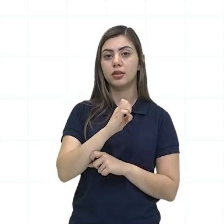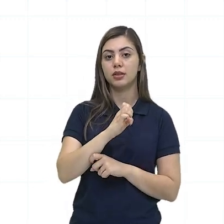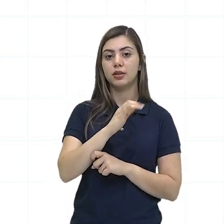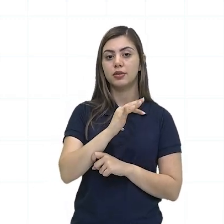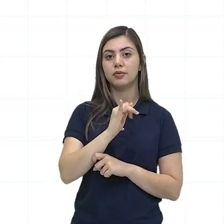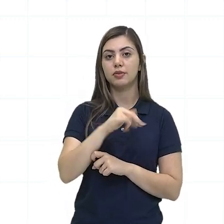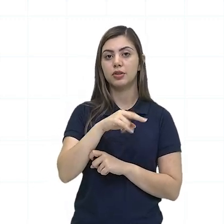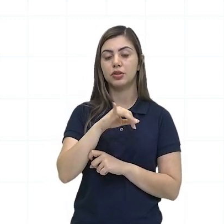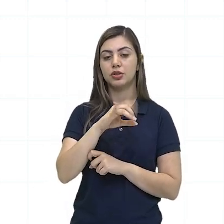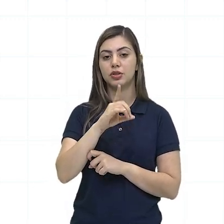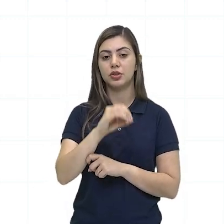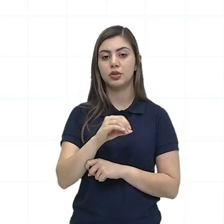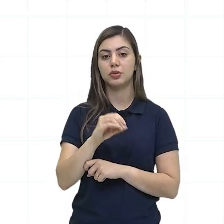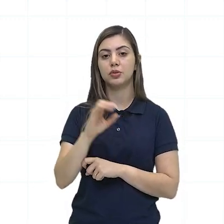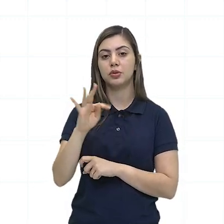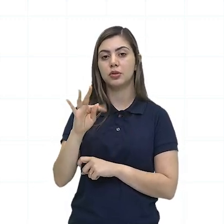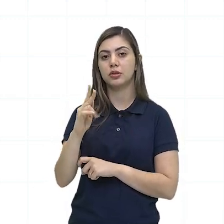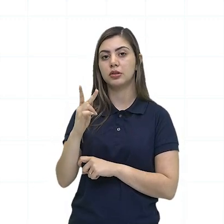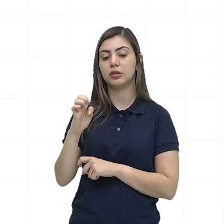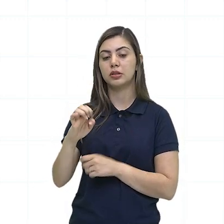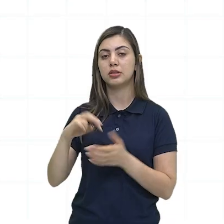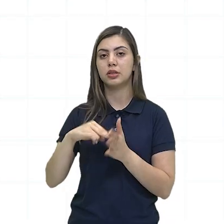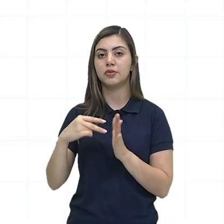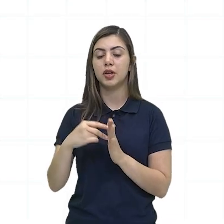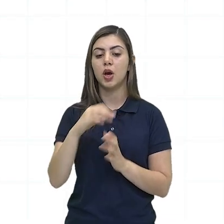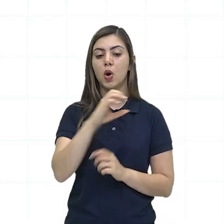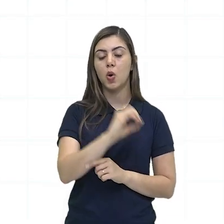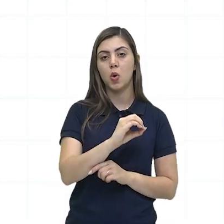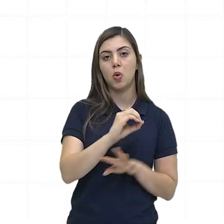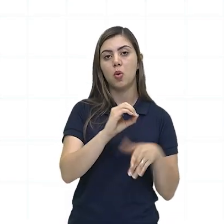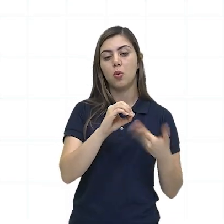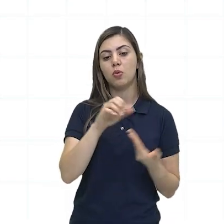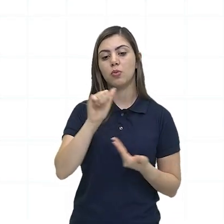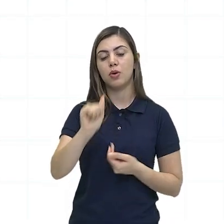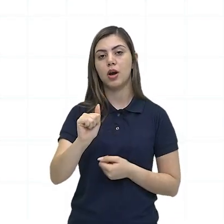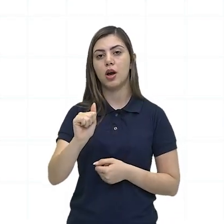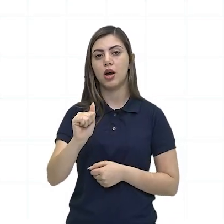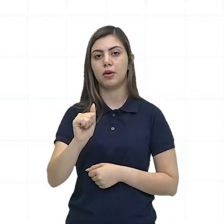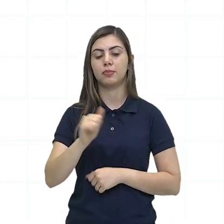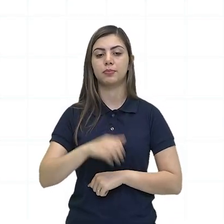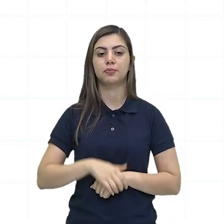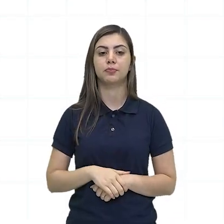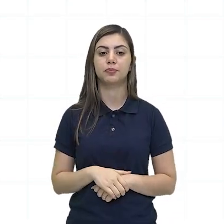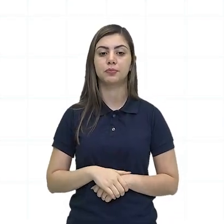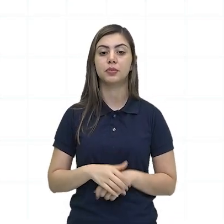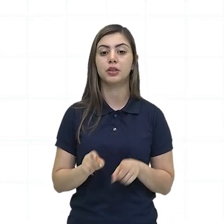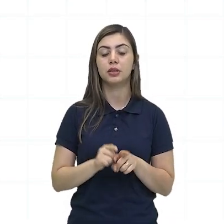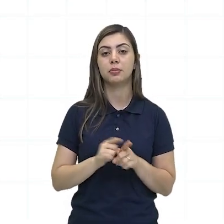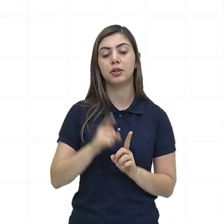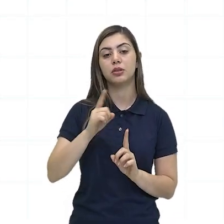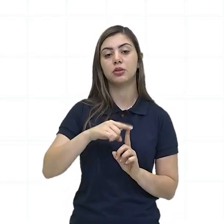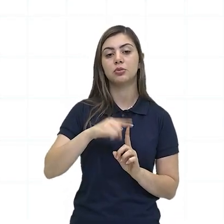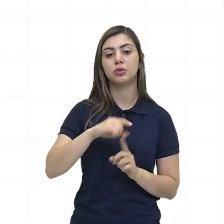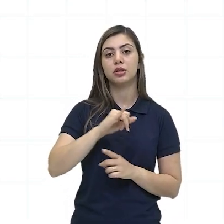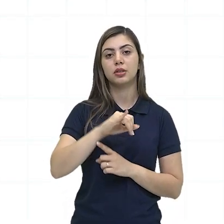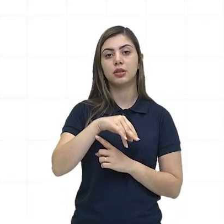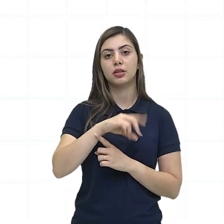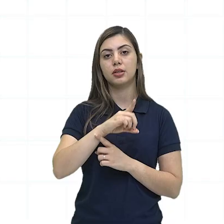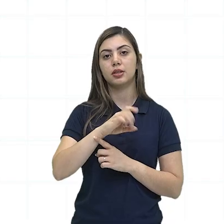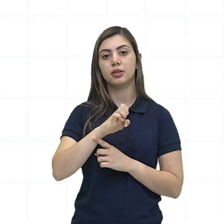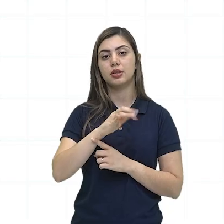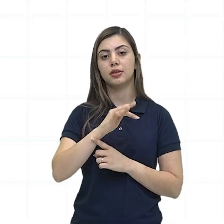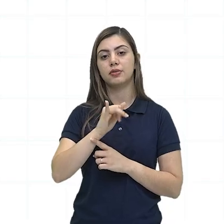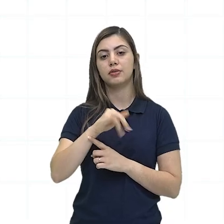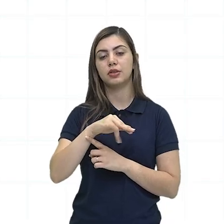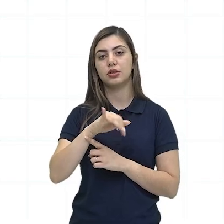significa o, a, os ou as. E os artigos indefinidos, que é a,